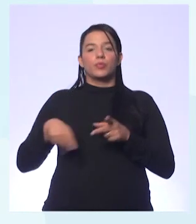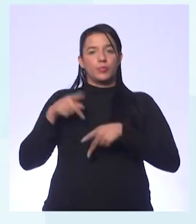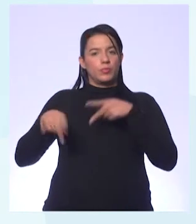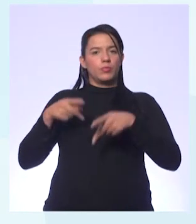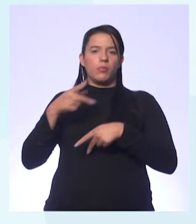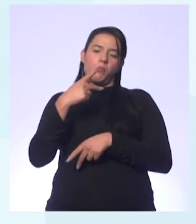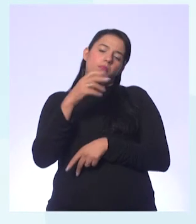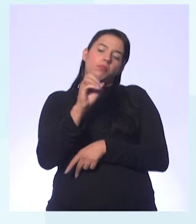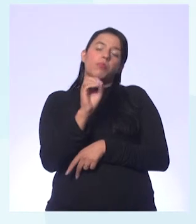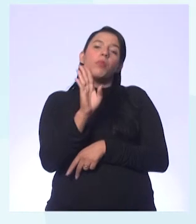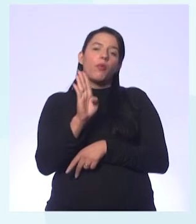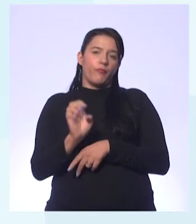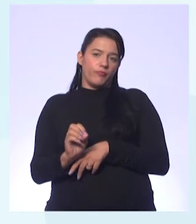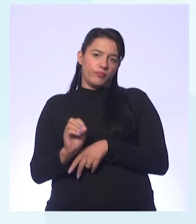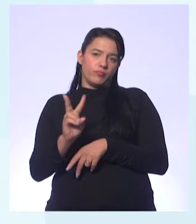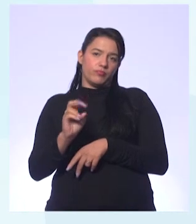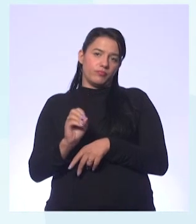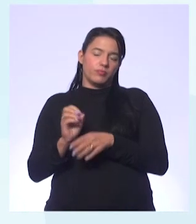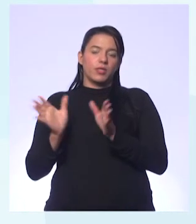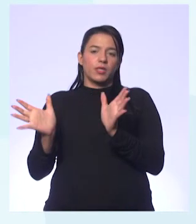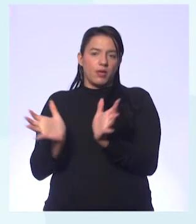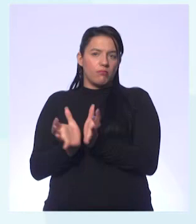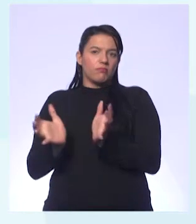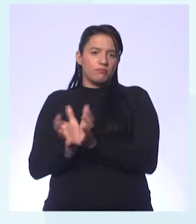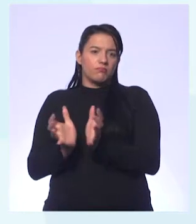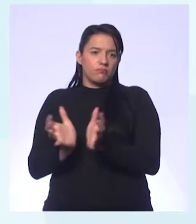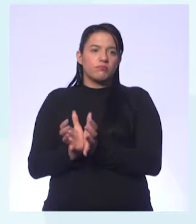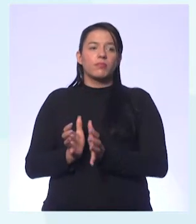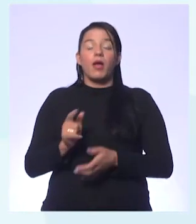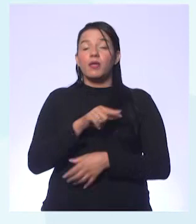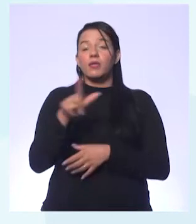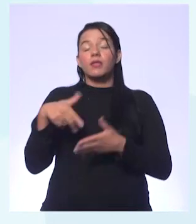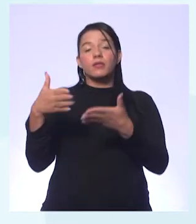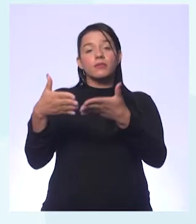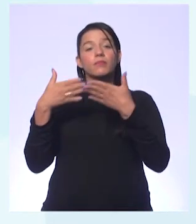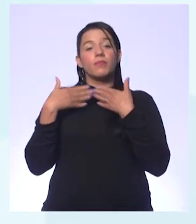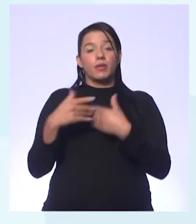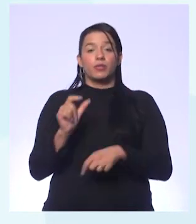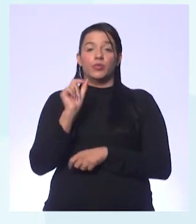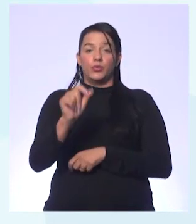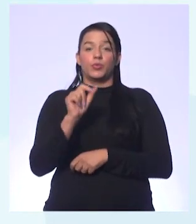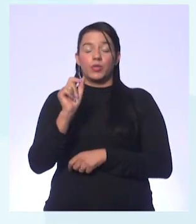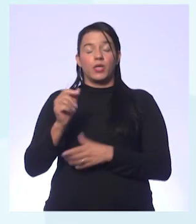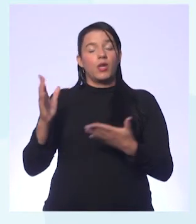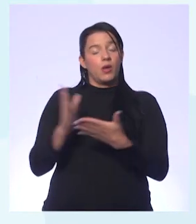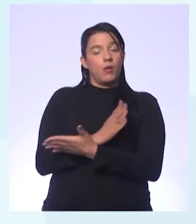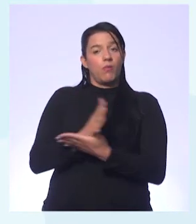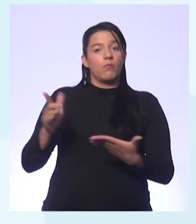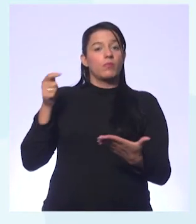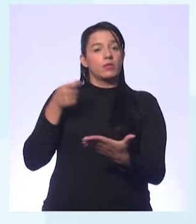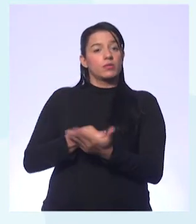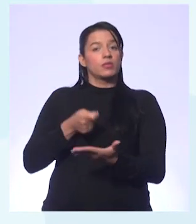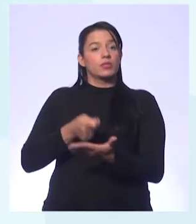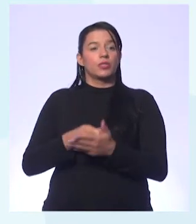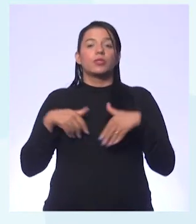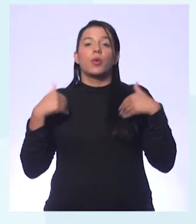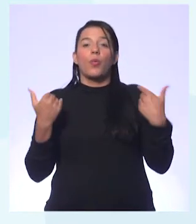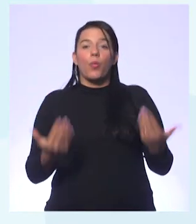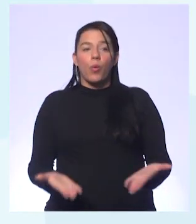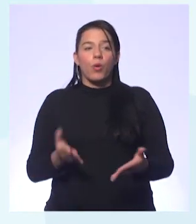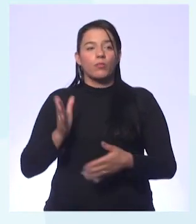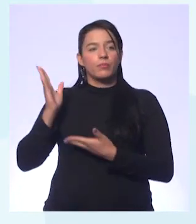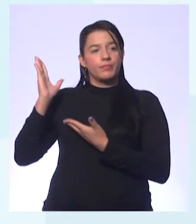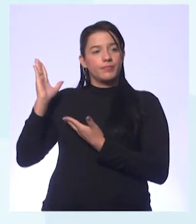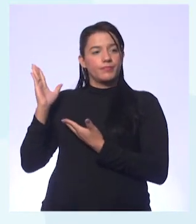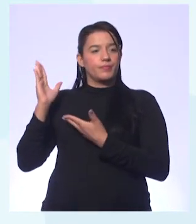Carta do Povo, eles vão pedir algumas coisas, vão fazer algumas exigências. Quais são elas?